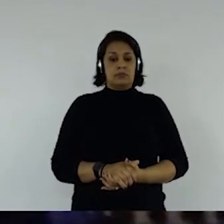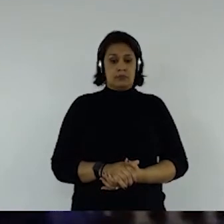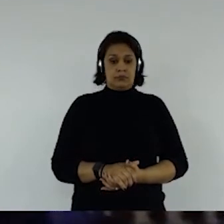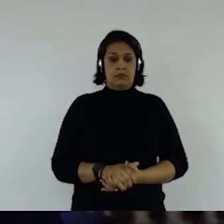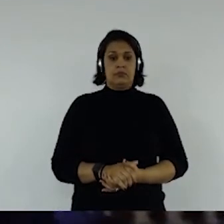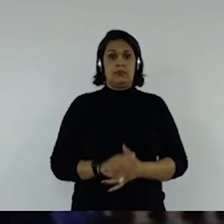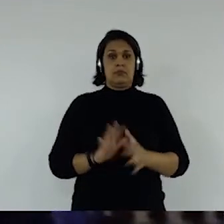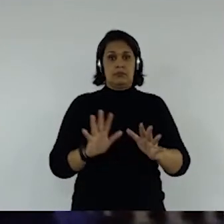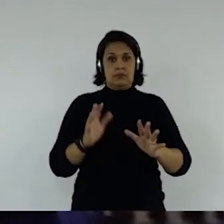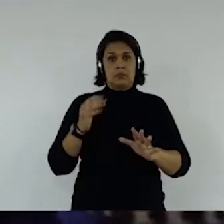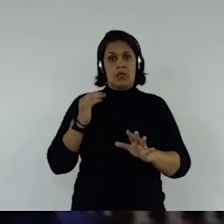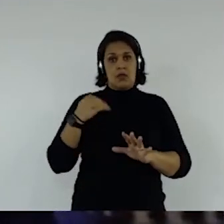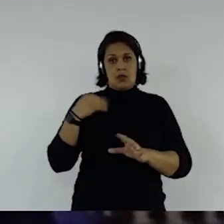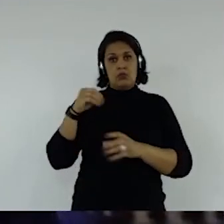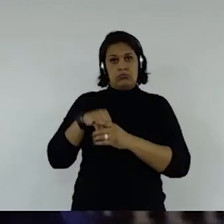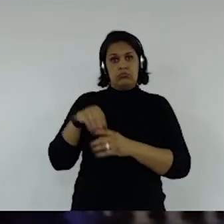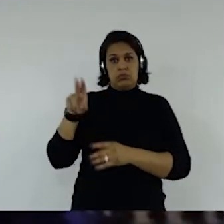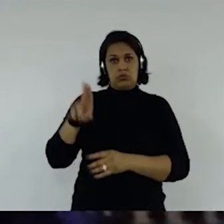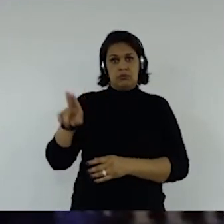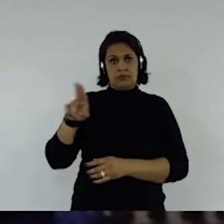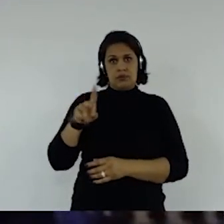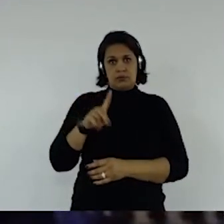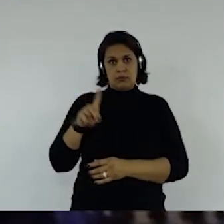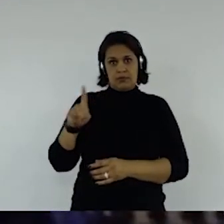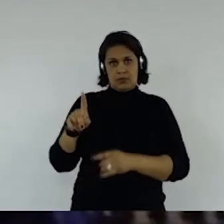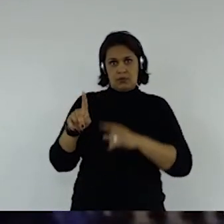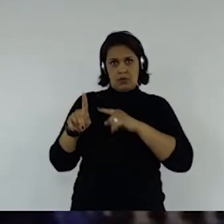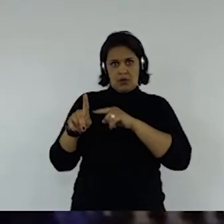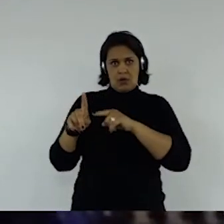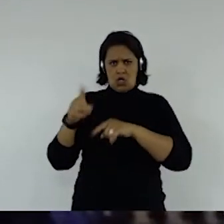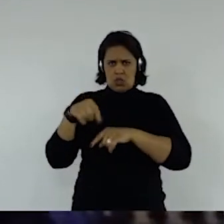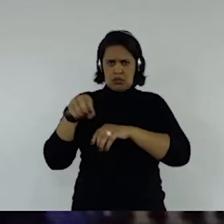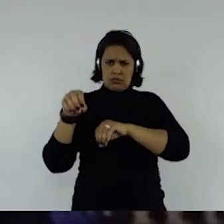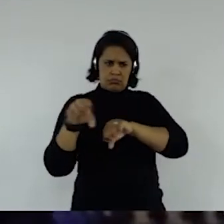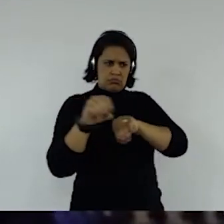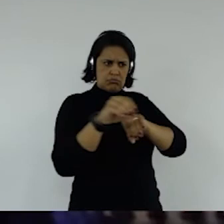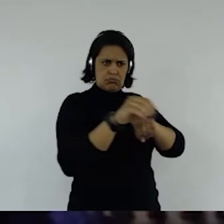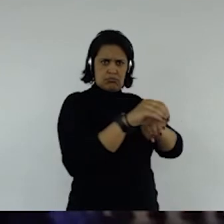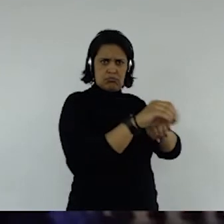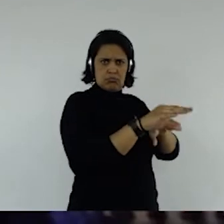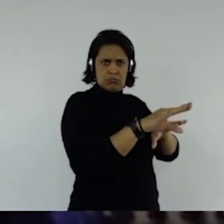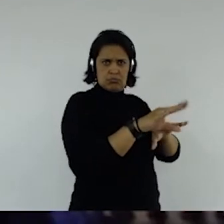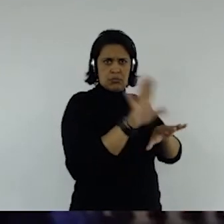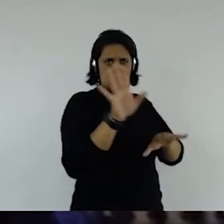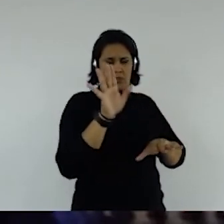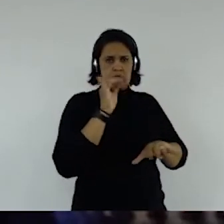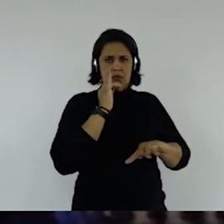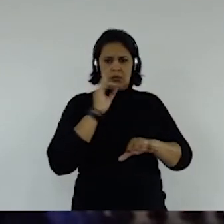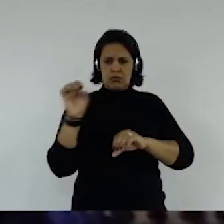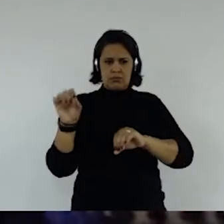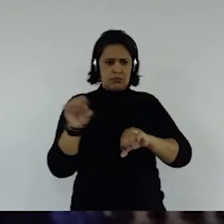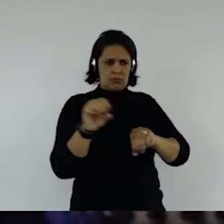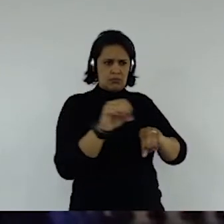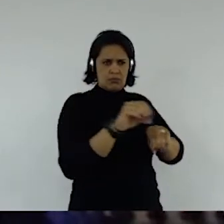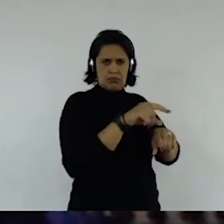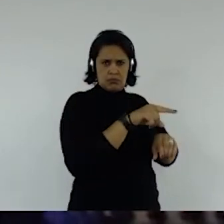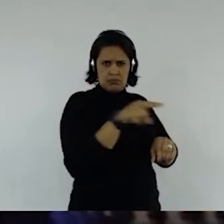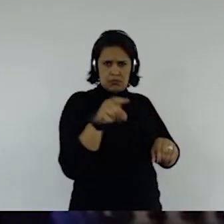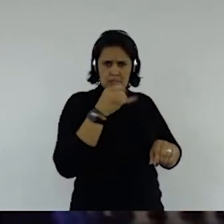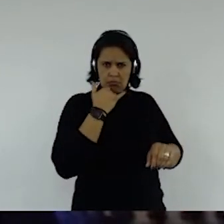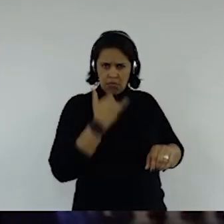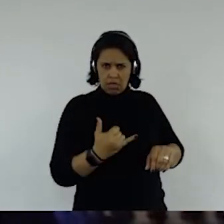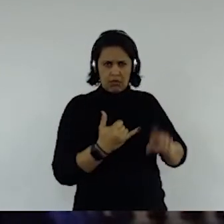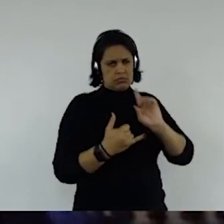na universidade, eu sou professor universitário há muitos anos, a gente não ensina, no dia das obrigações, de matérias, dos contratos, a gente não ensina ninguém a